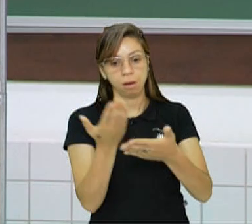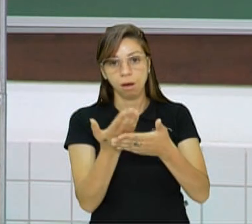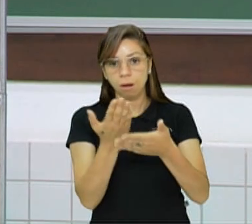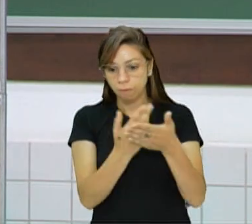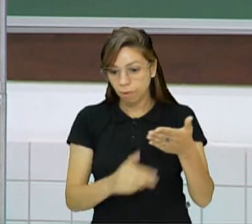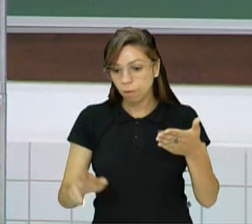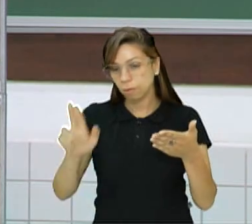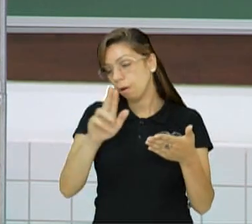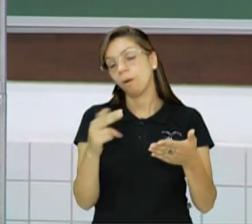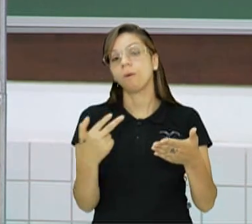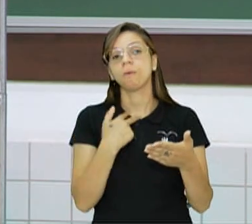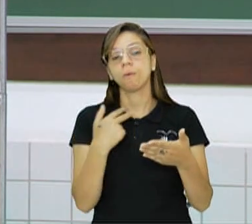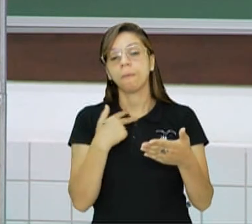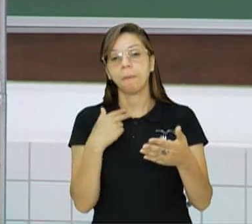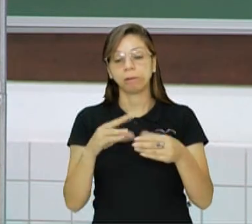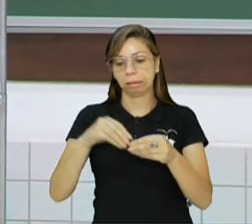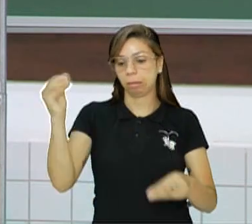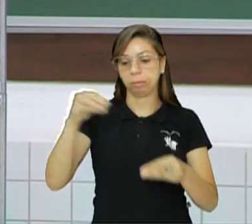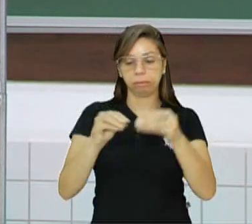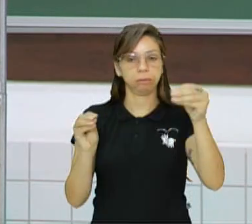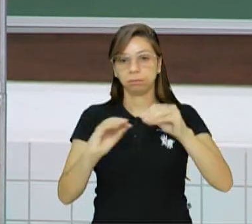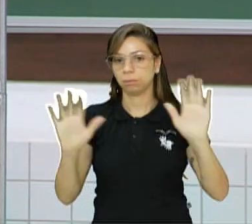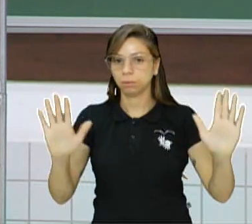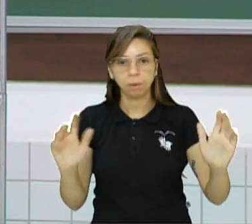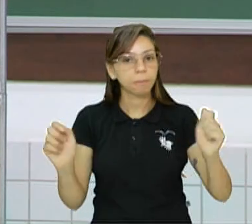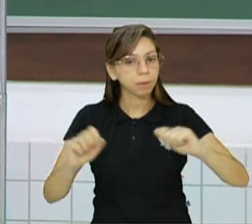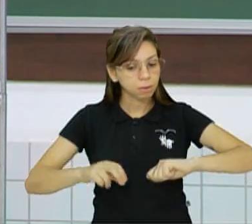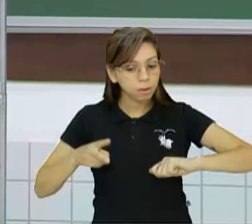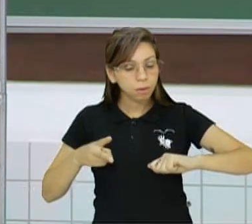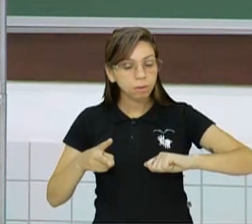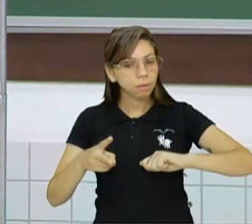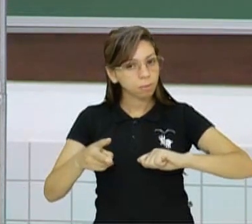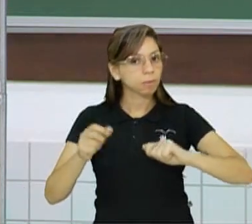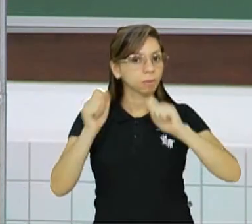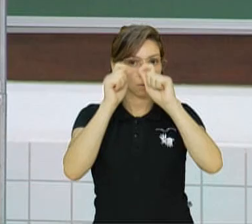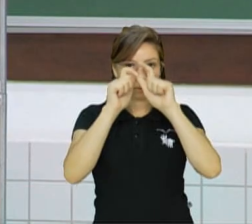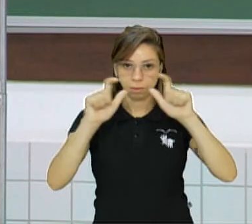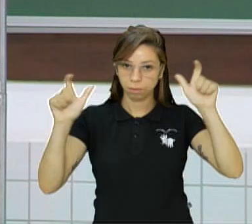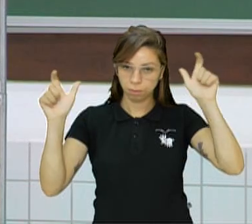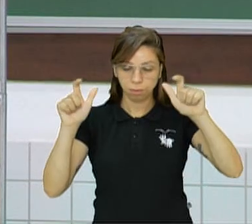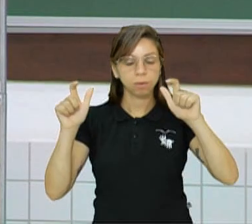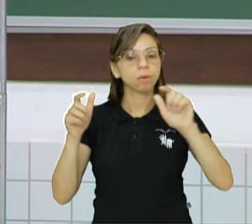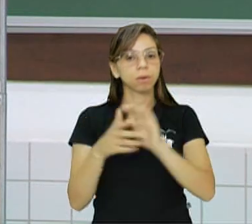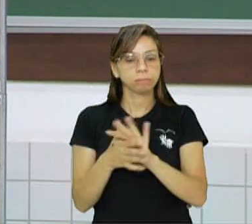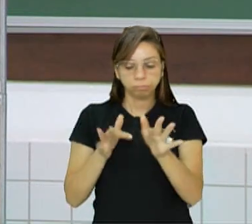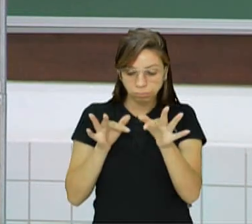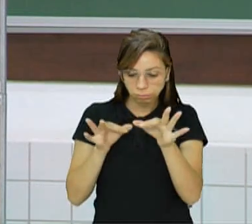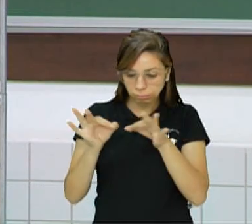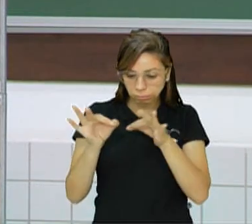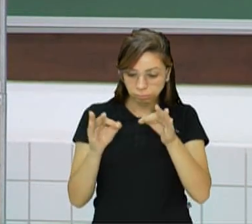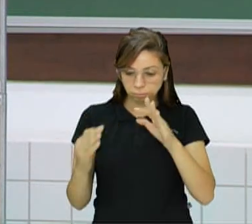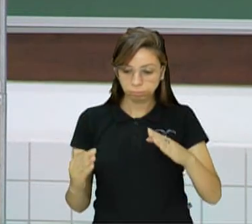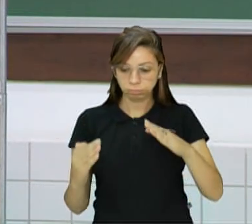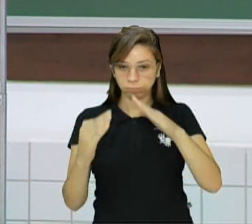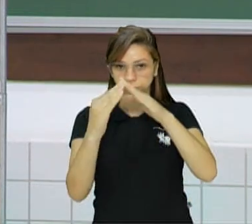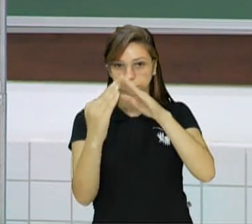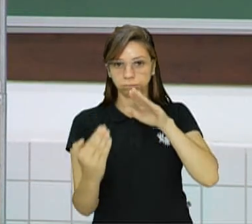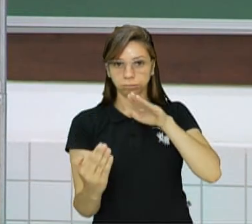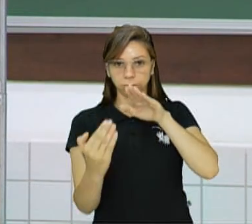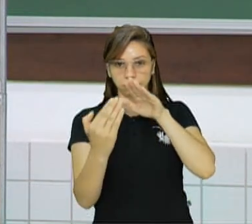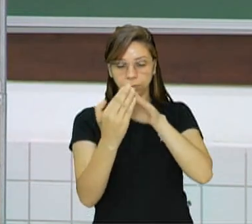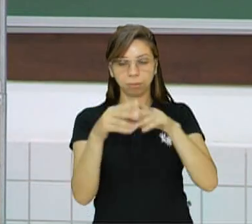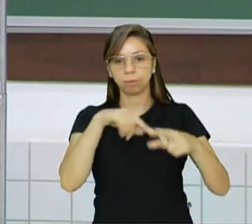não pode pegar e já desmontar, hein? Então, presta atenção. Construiu a pirâmide foi o passo